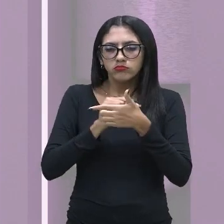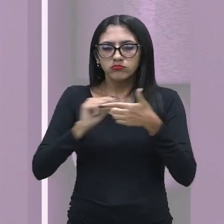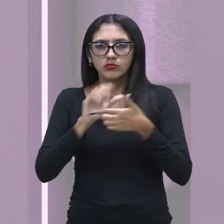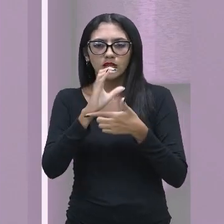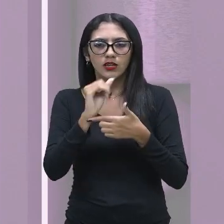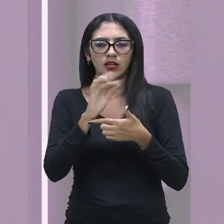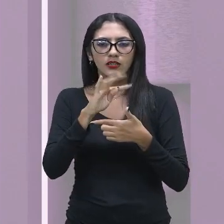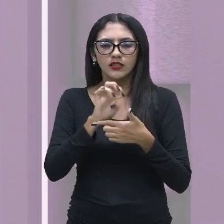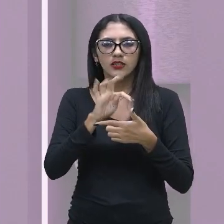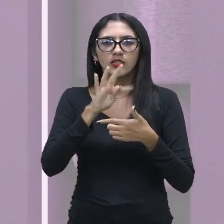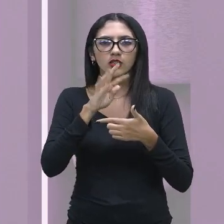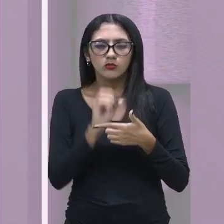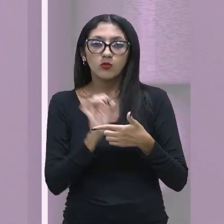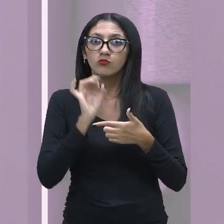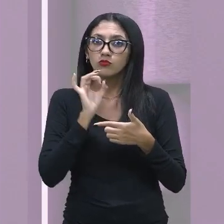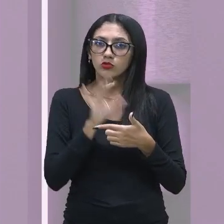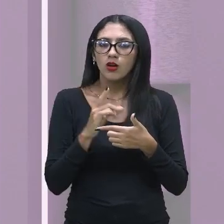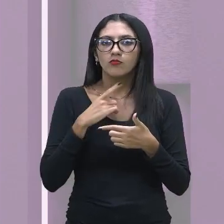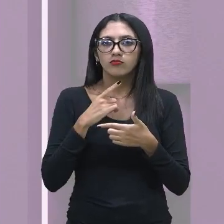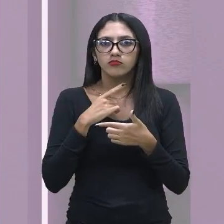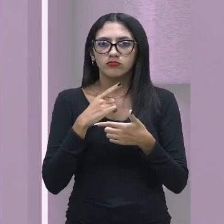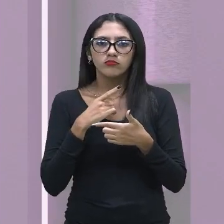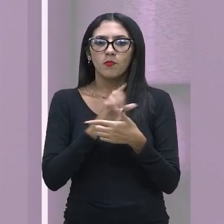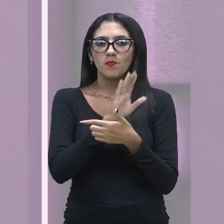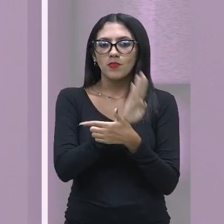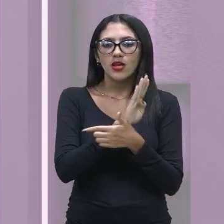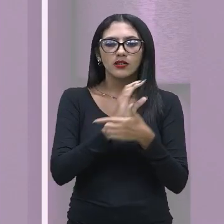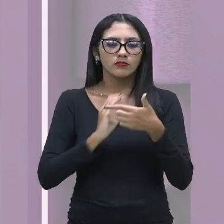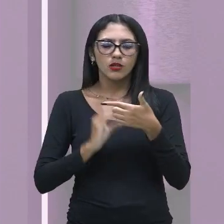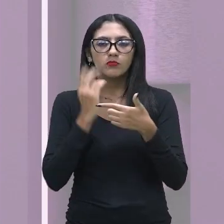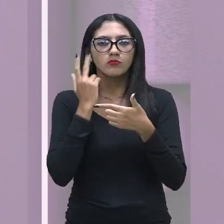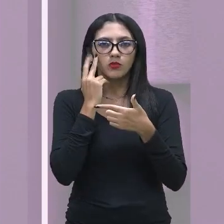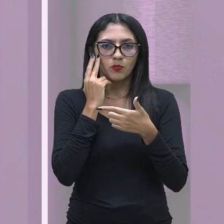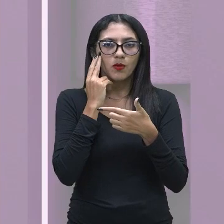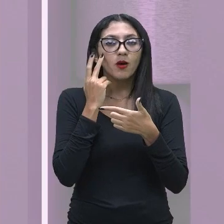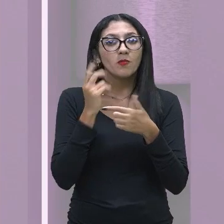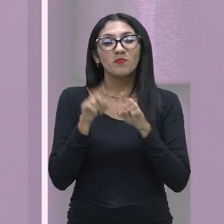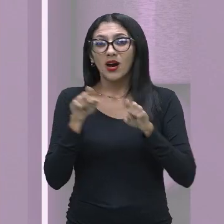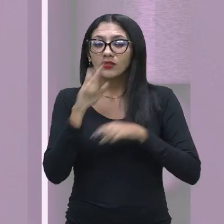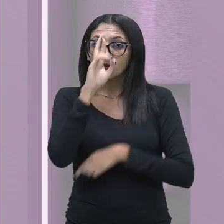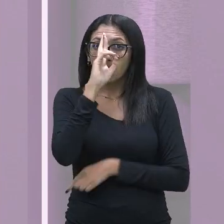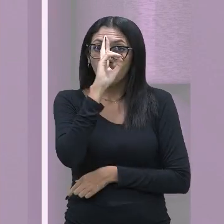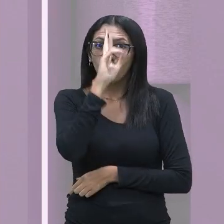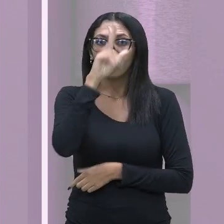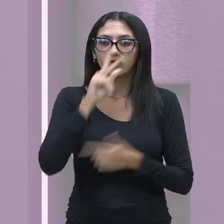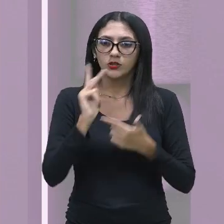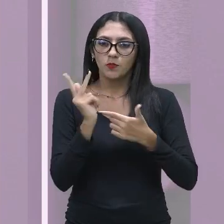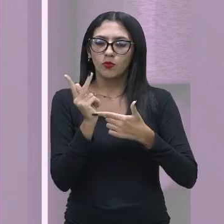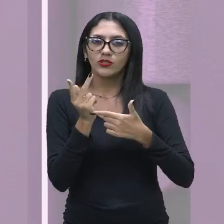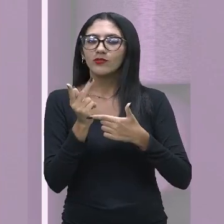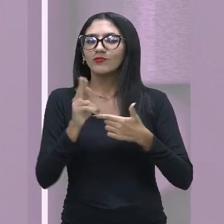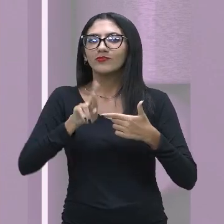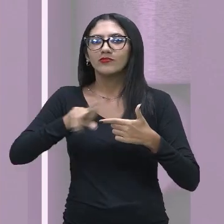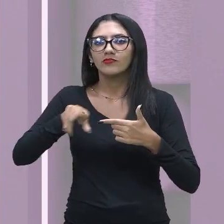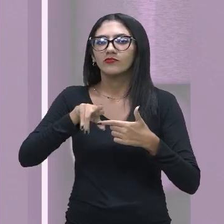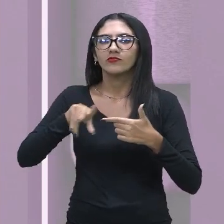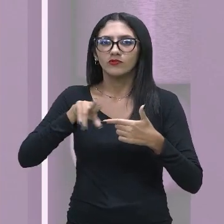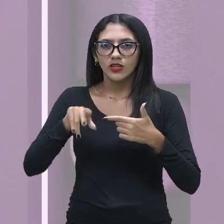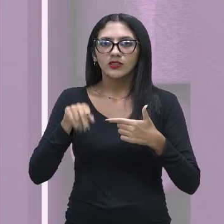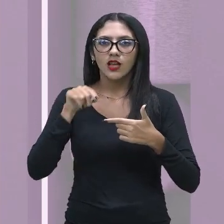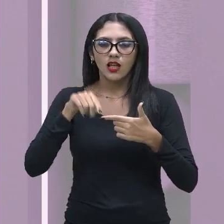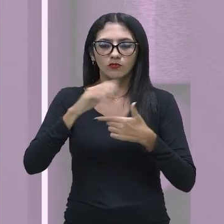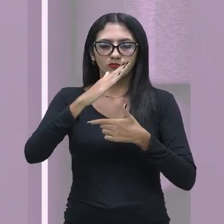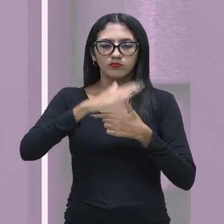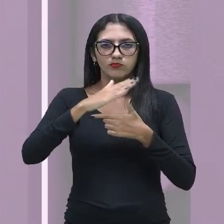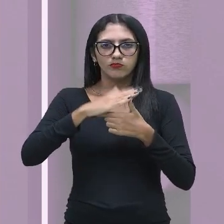confundir, né, o cateto com uma hipotenusa, porque aí o resultado vai dar errado. Tudo bem? A hipotenusa sempre vai ser aquela